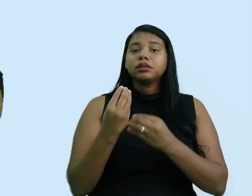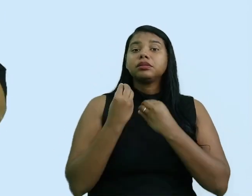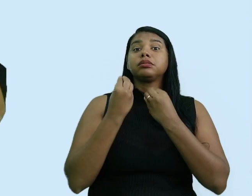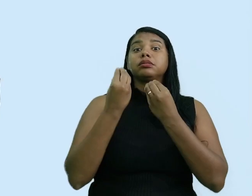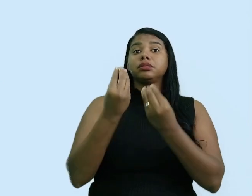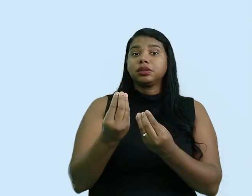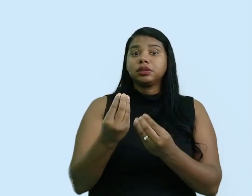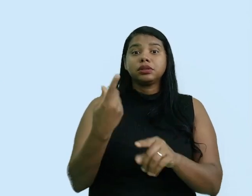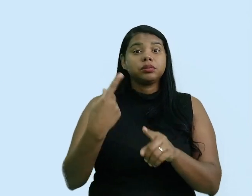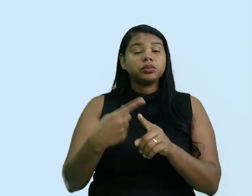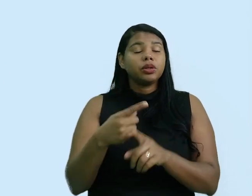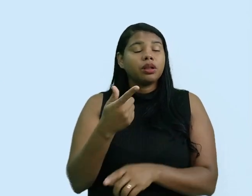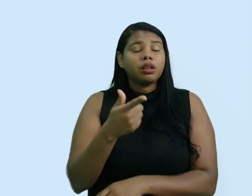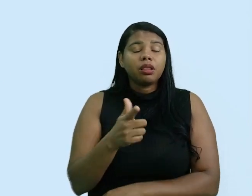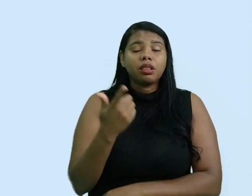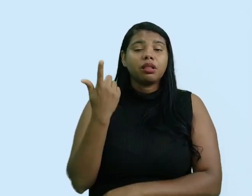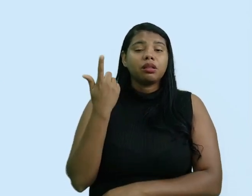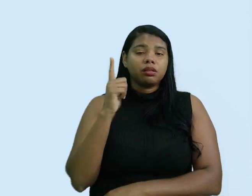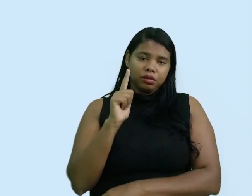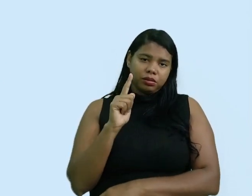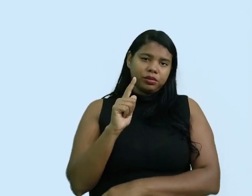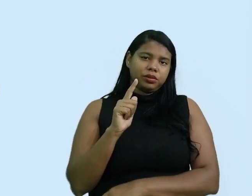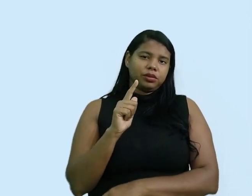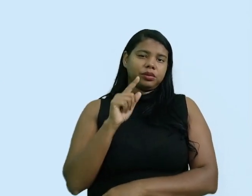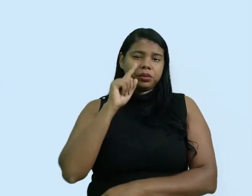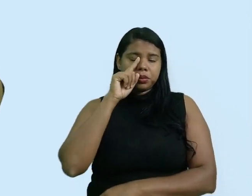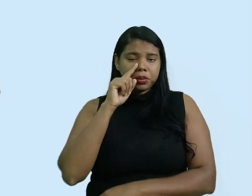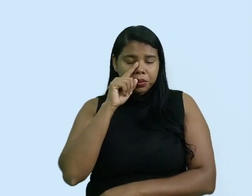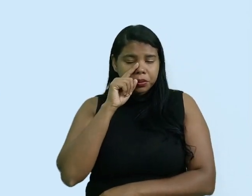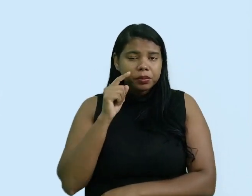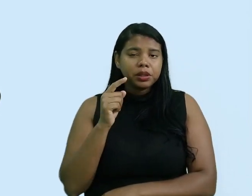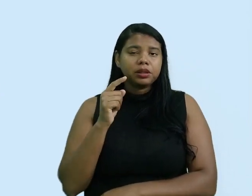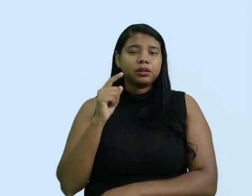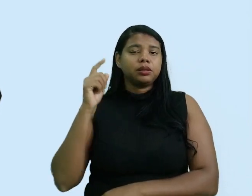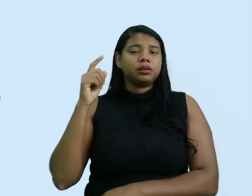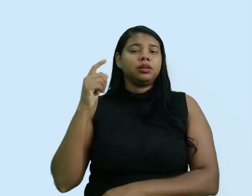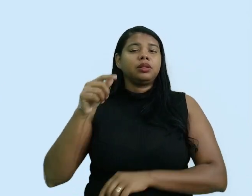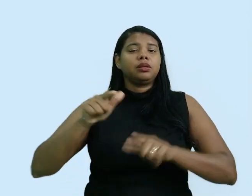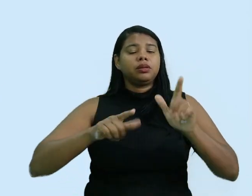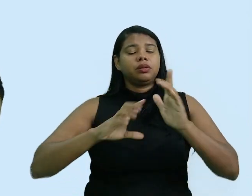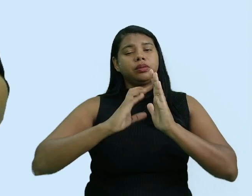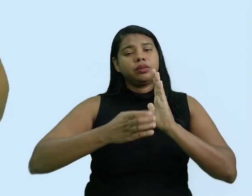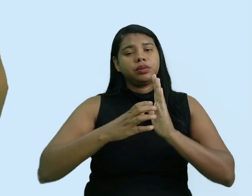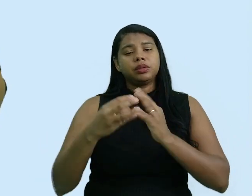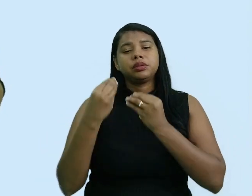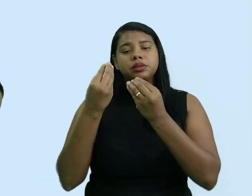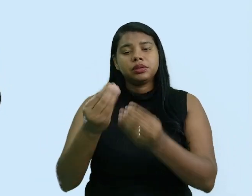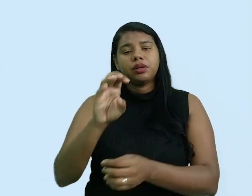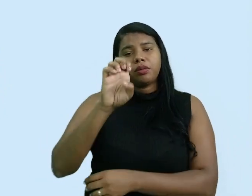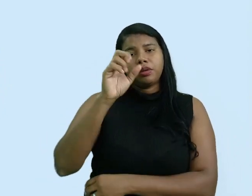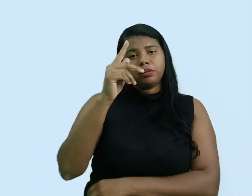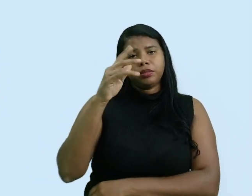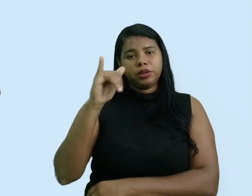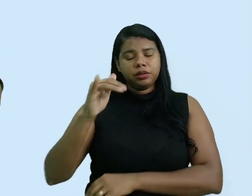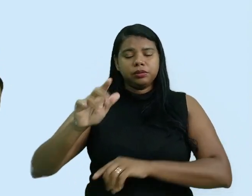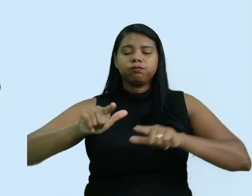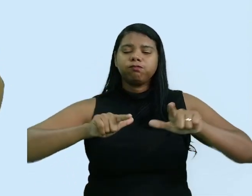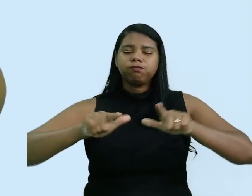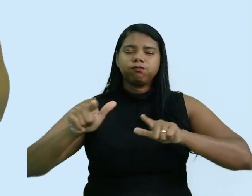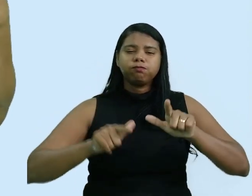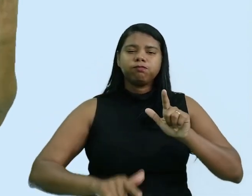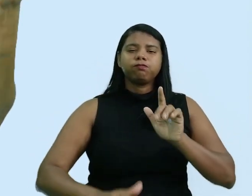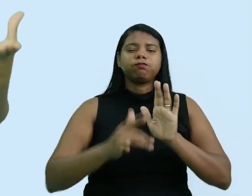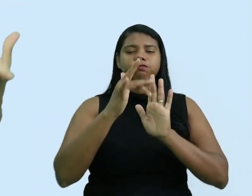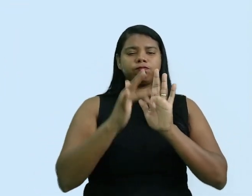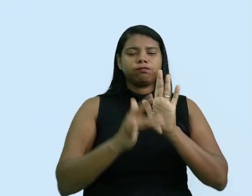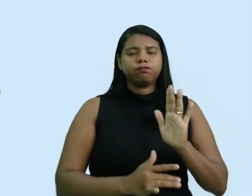EPI porque ela não conseguiu eliminar o risco. Mas uma empresa que fornece o EPI ao trabalhador dentro das especificações e de